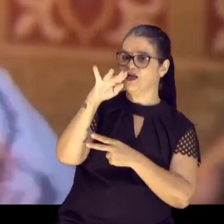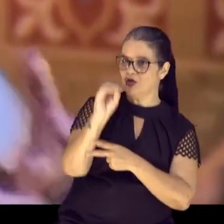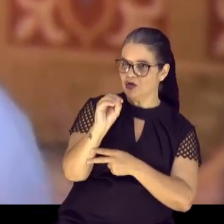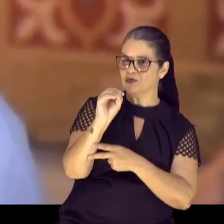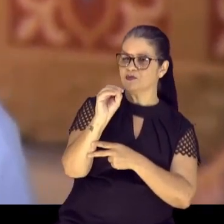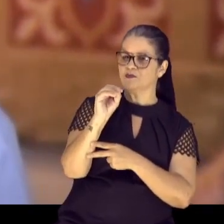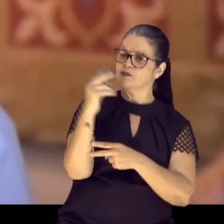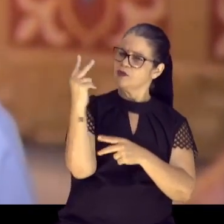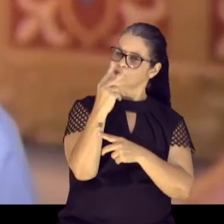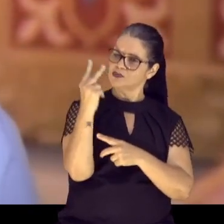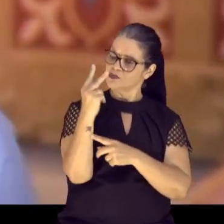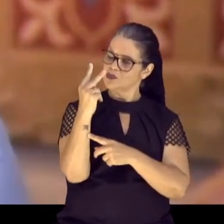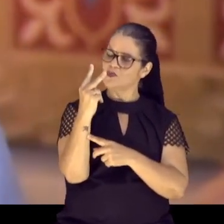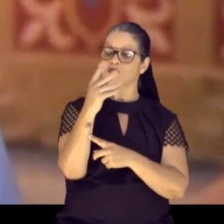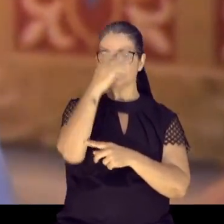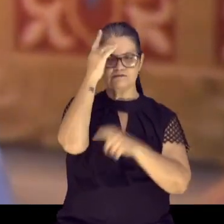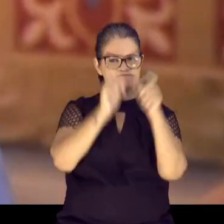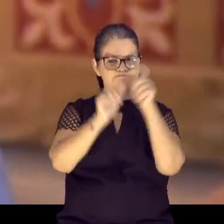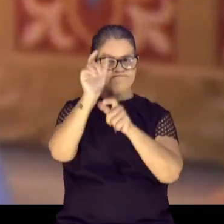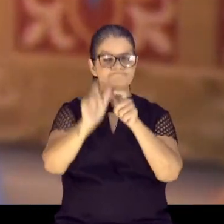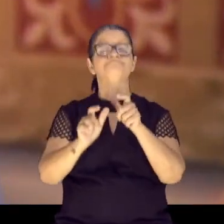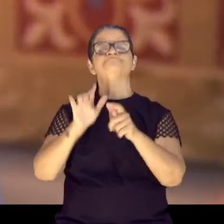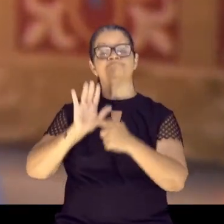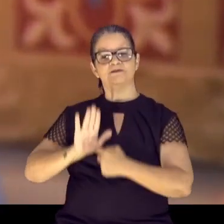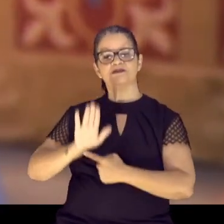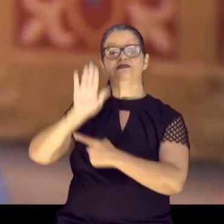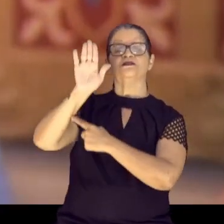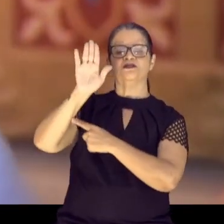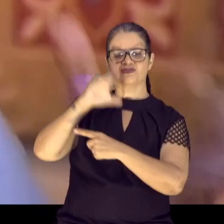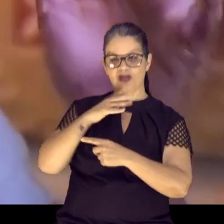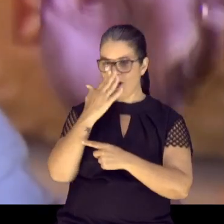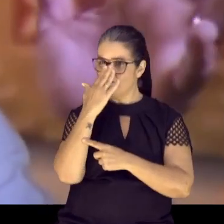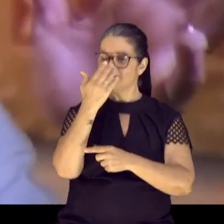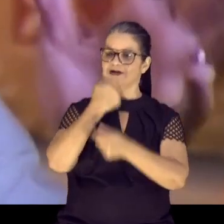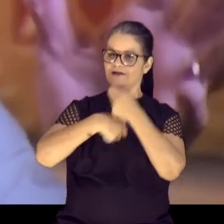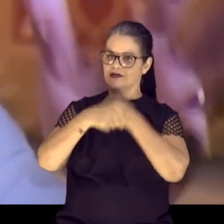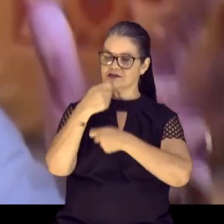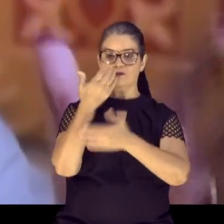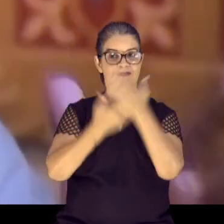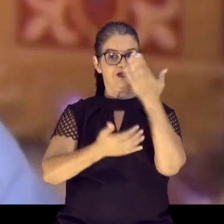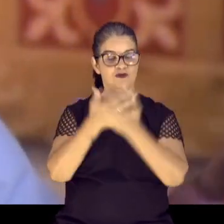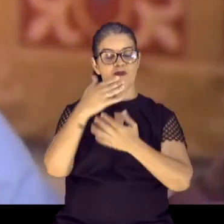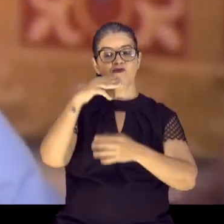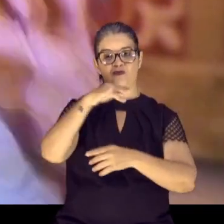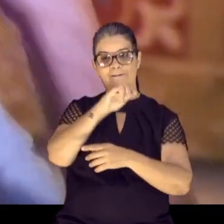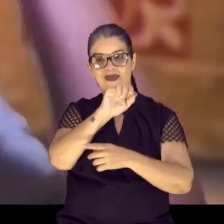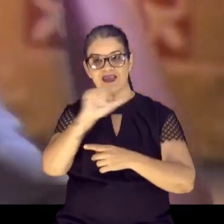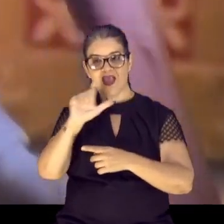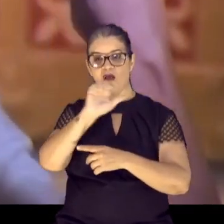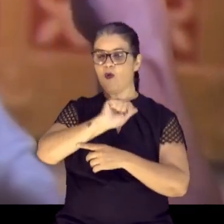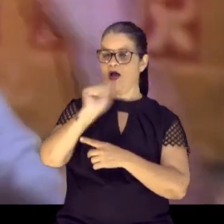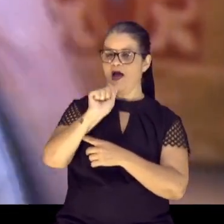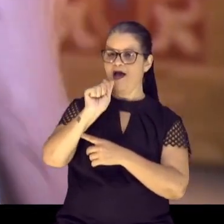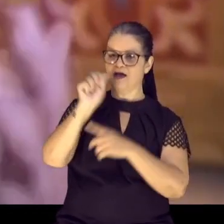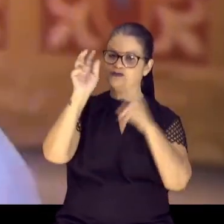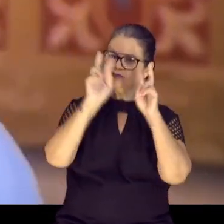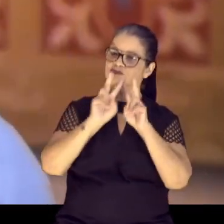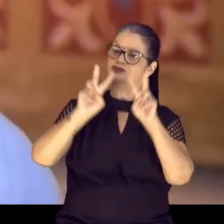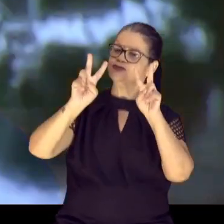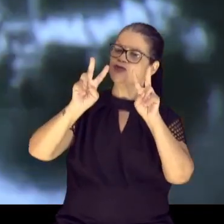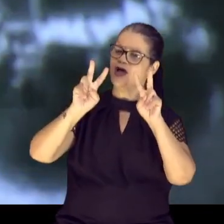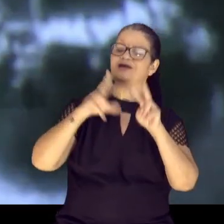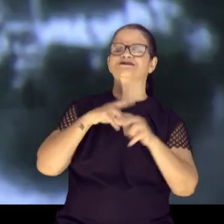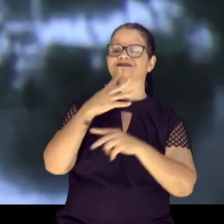se destacam frente à sanha do retardo, nas mãos de Miguel Arraes, nos olhos de